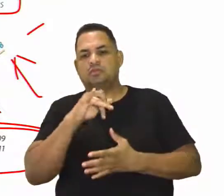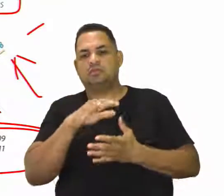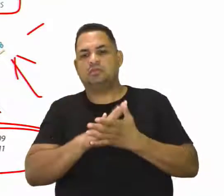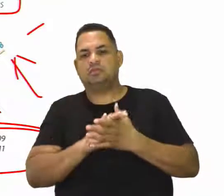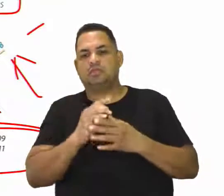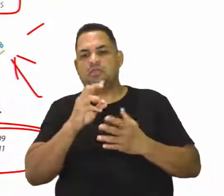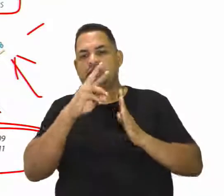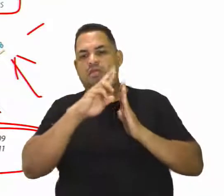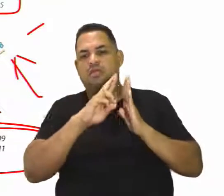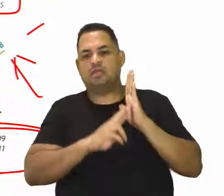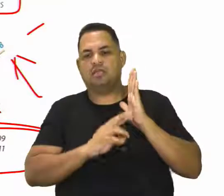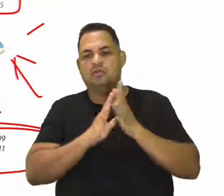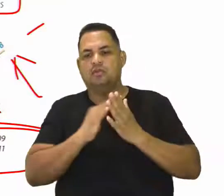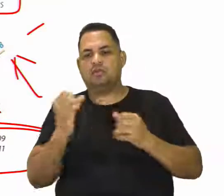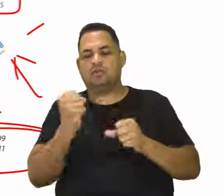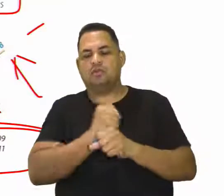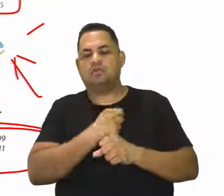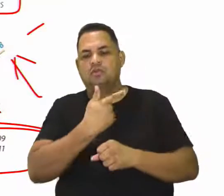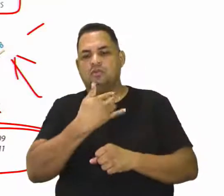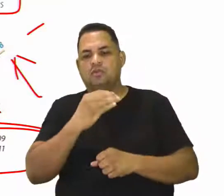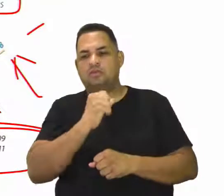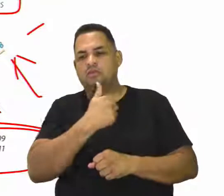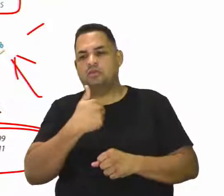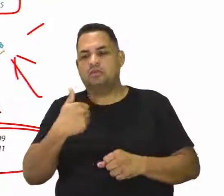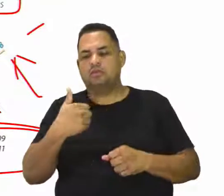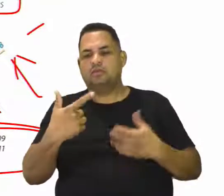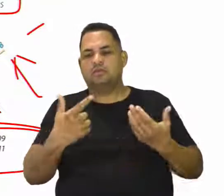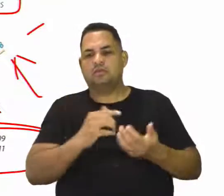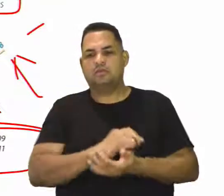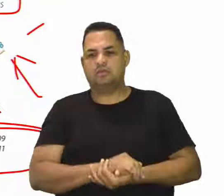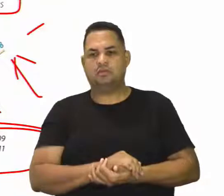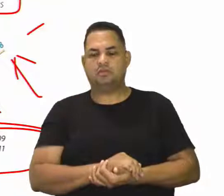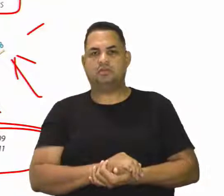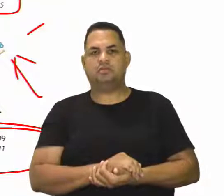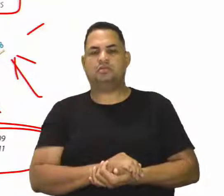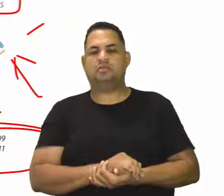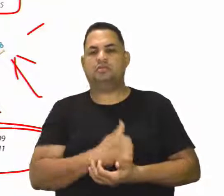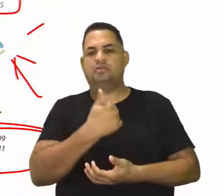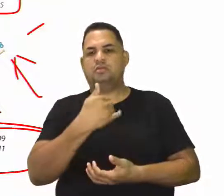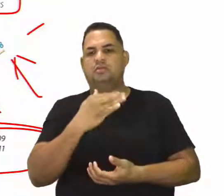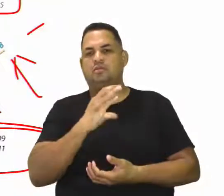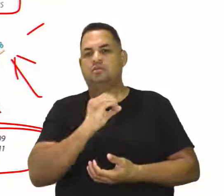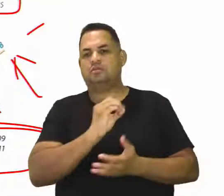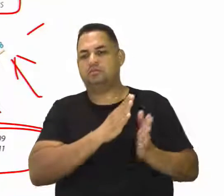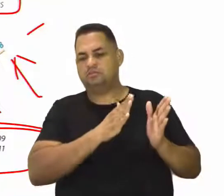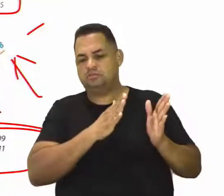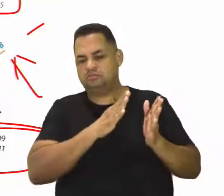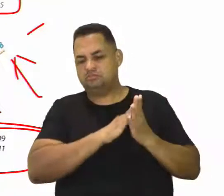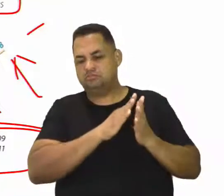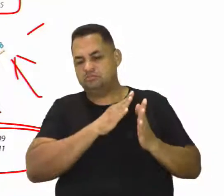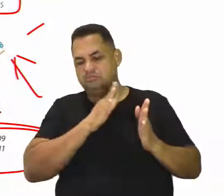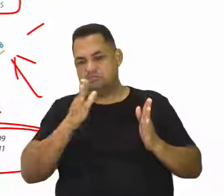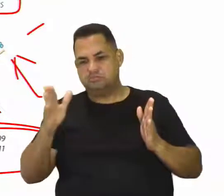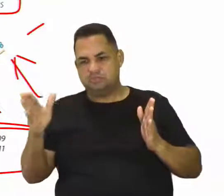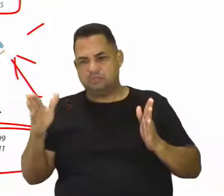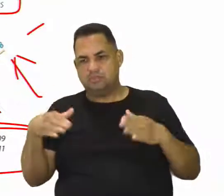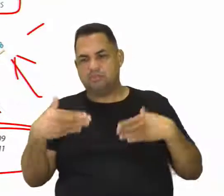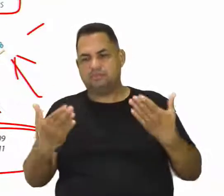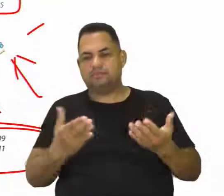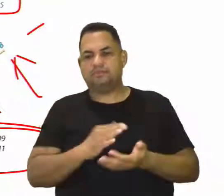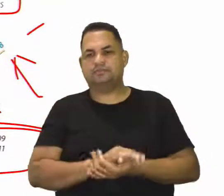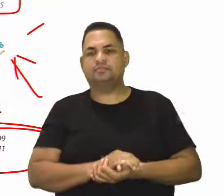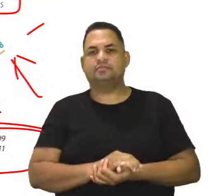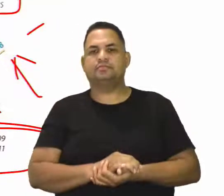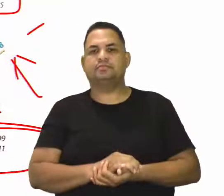anual de 2011 de lá para cá 2011 para dormir 21 dez anos se passaram não vai mudar quase nada